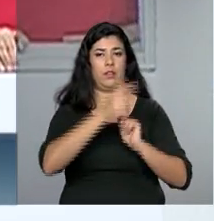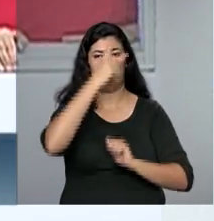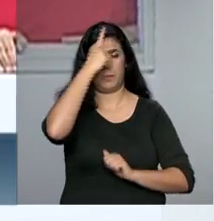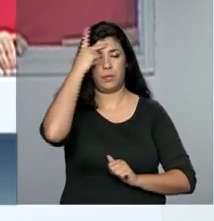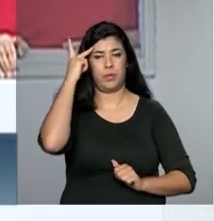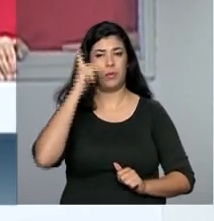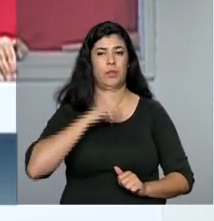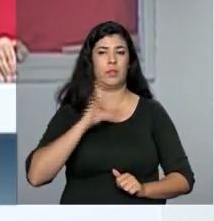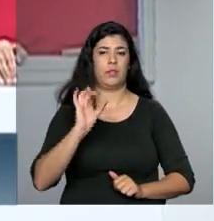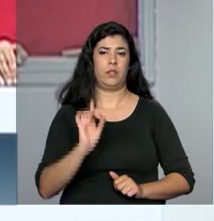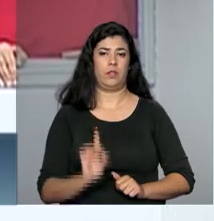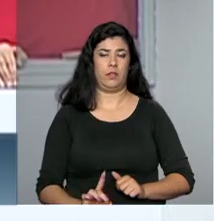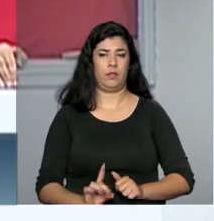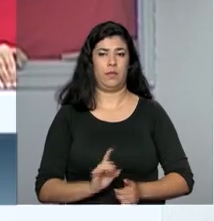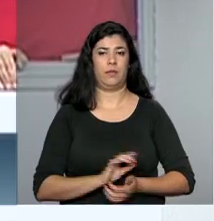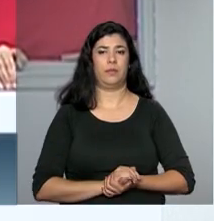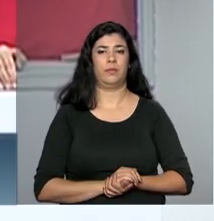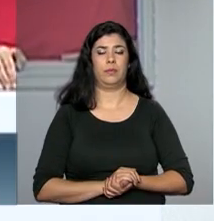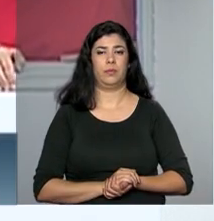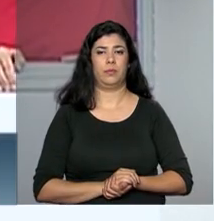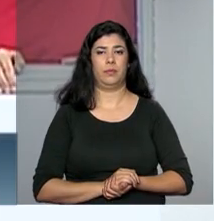pessoas com